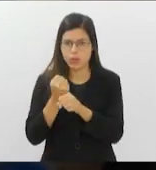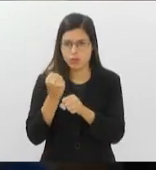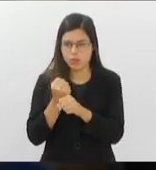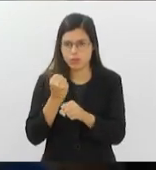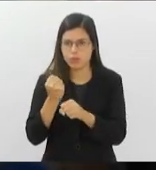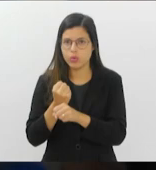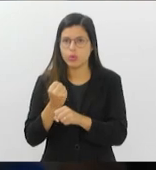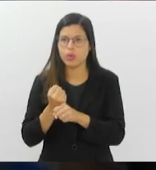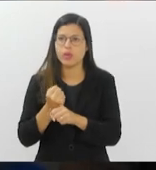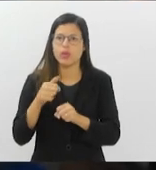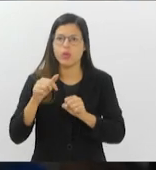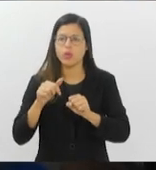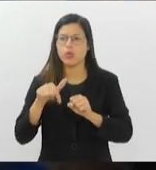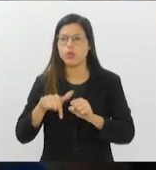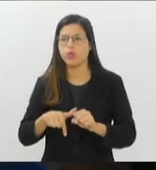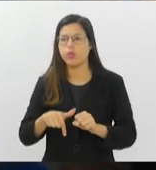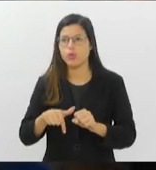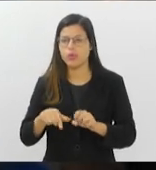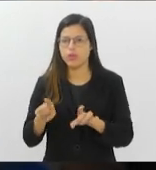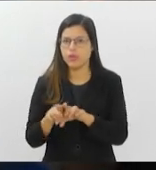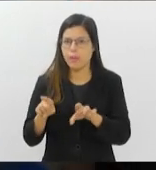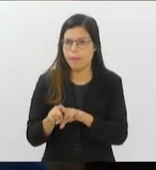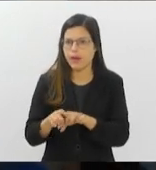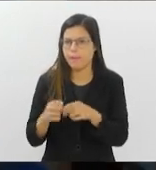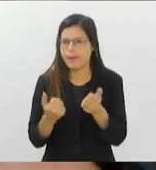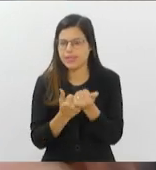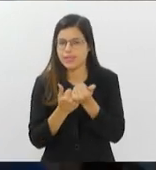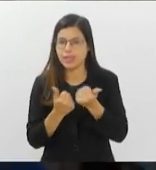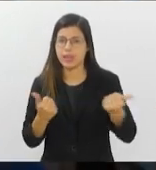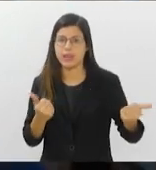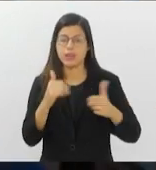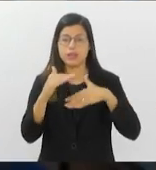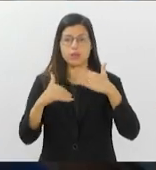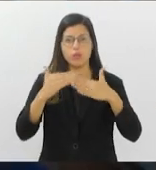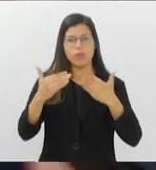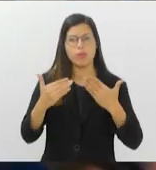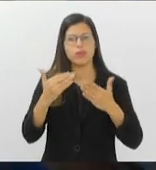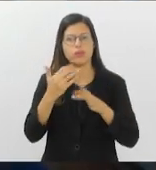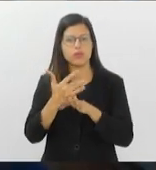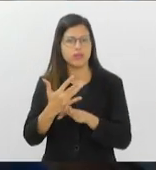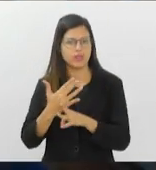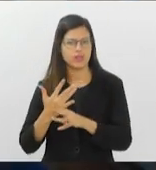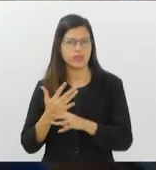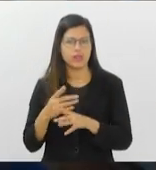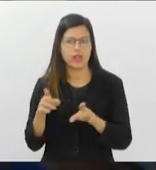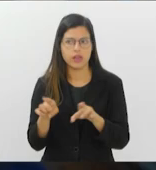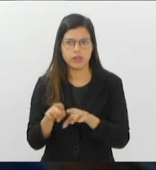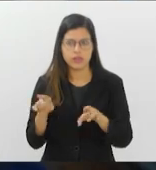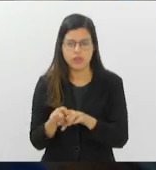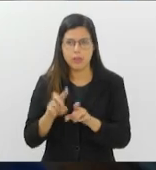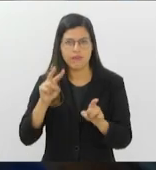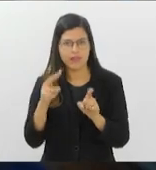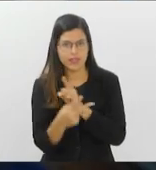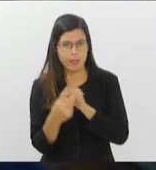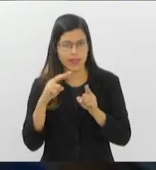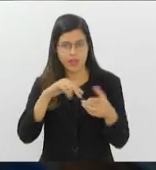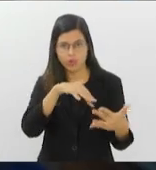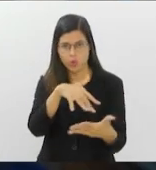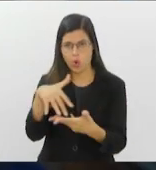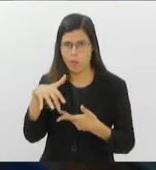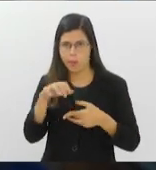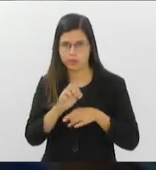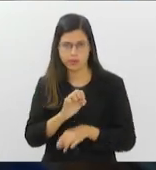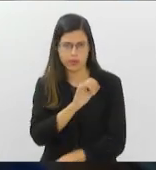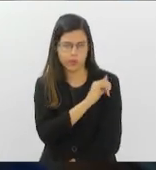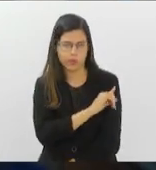em parceria com o MIT, com a MIT Technology Review, para desenvolvimento da cidade e consolidação global do Rio de Janeiro, do estado do Rio de